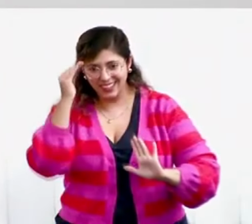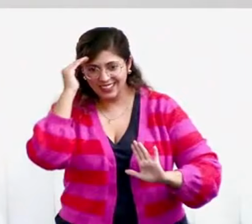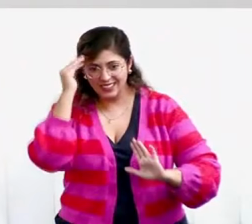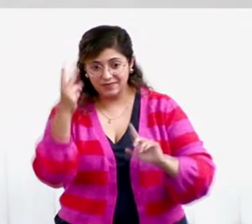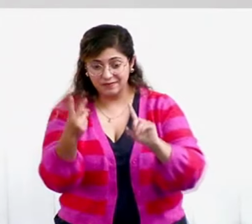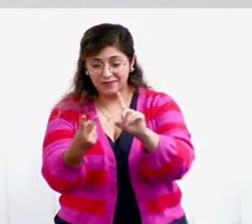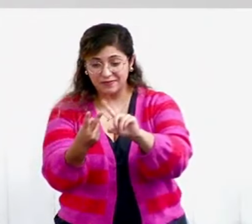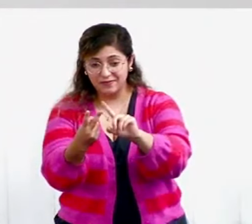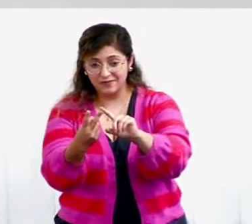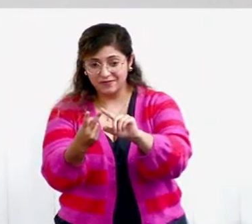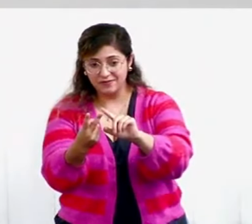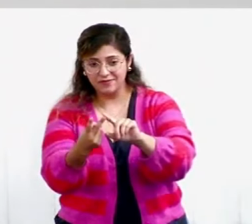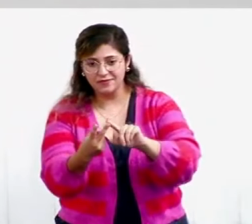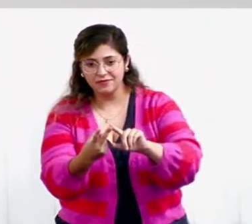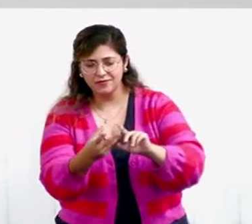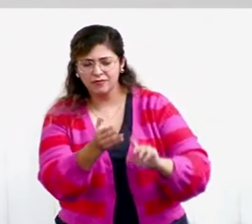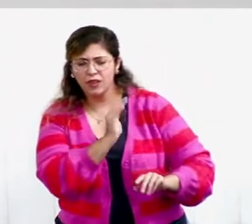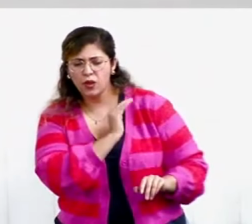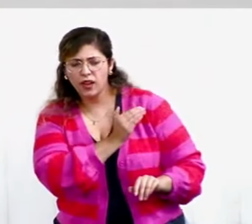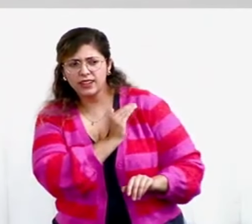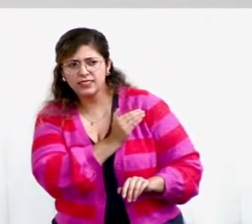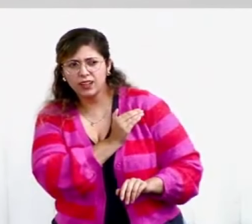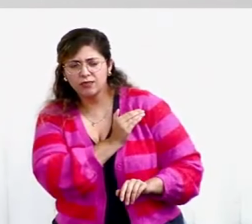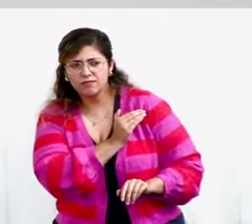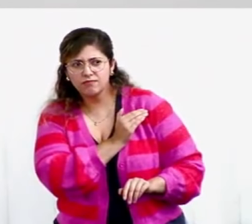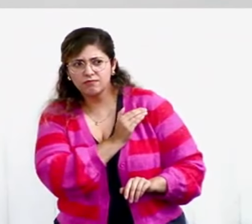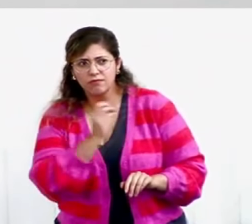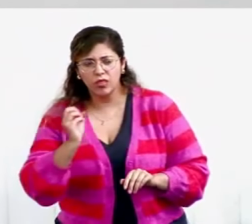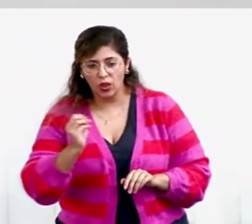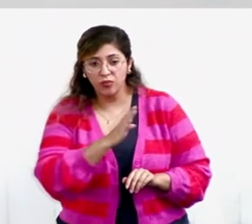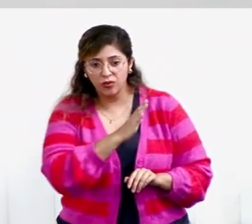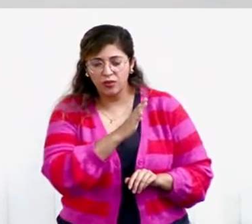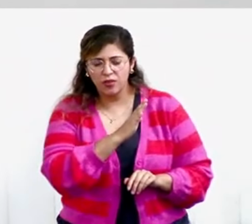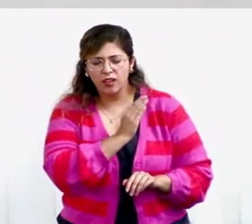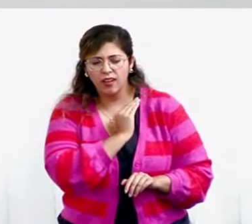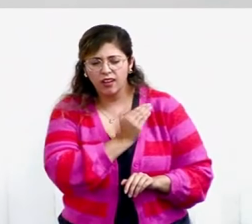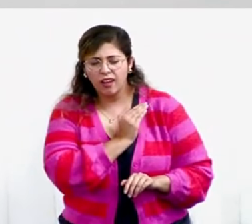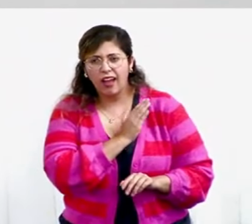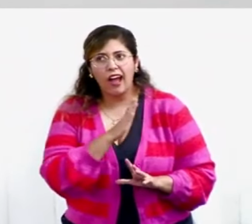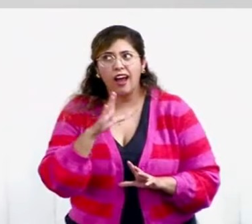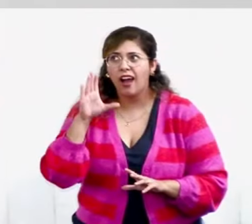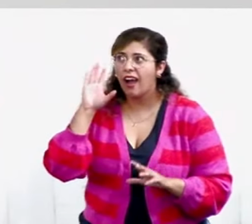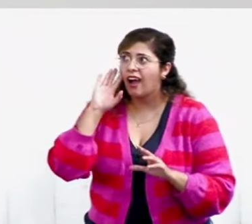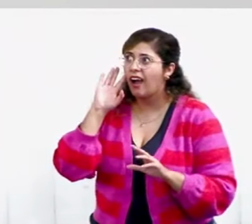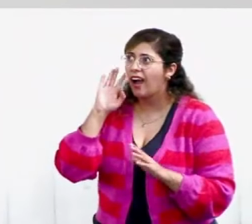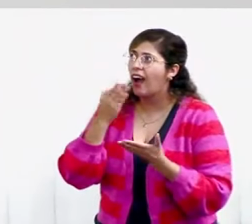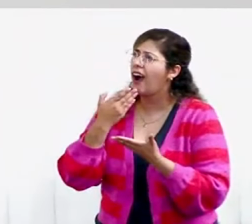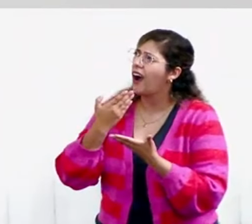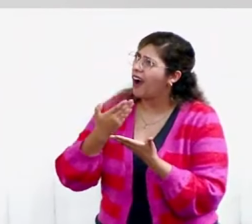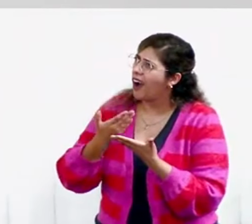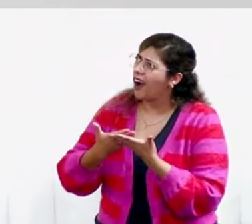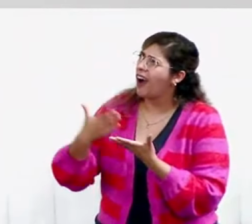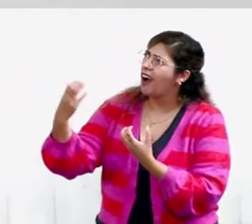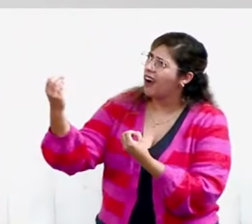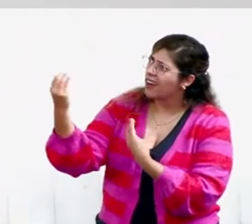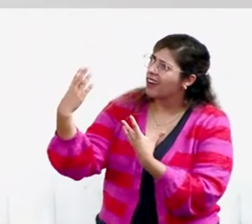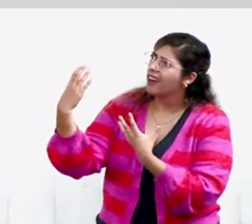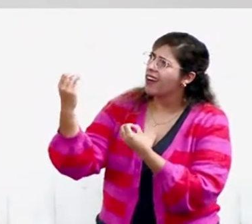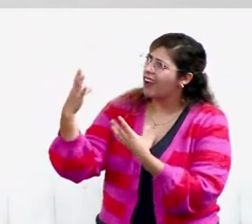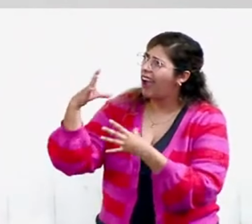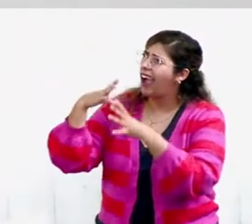ele escuta o conteúdo sobre Cristo. E depois, ele é